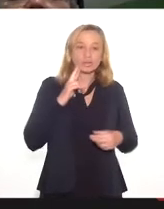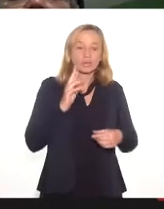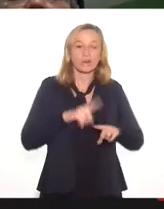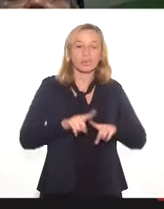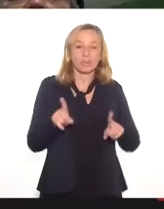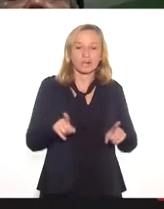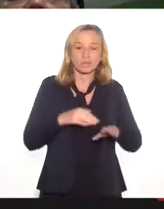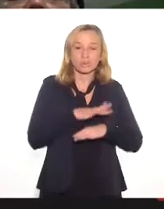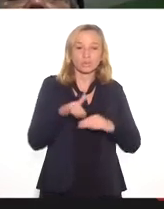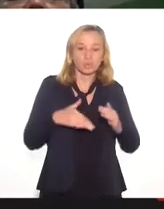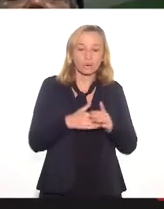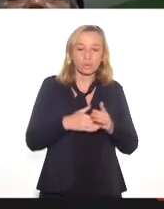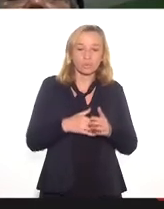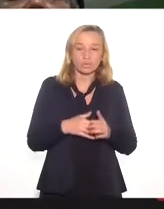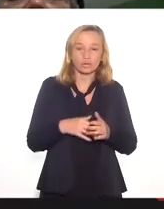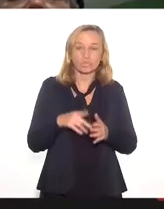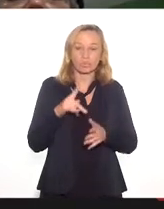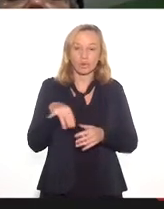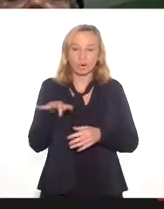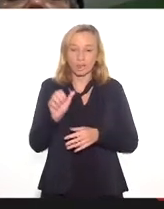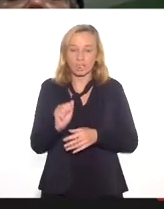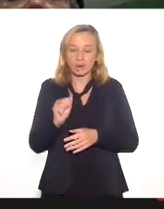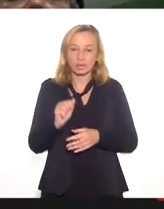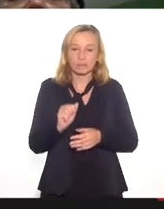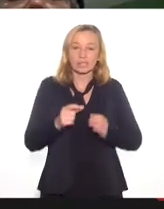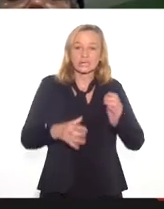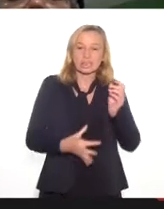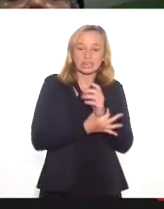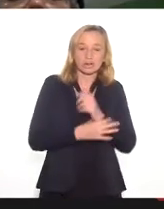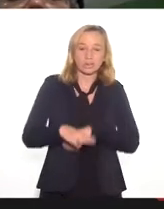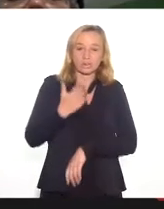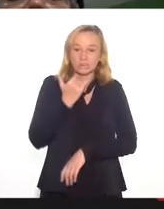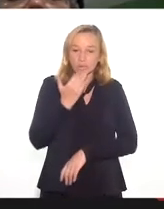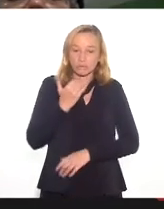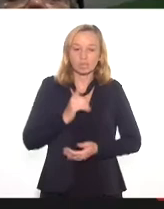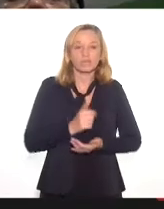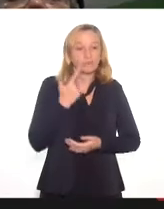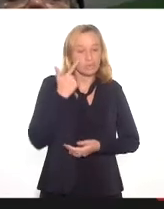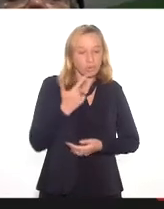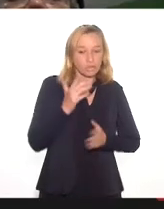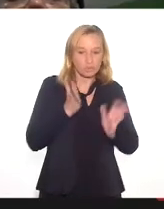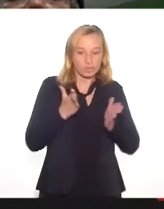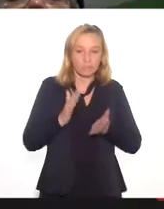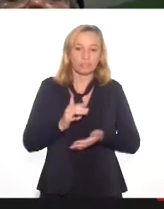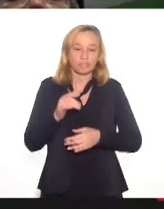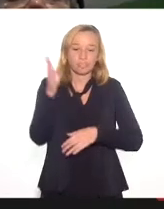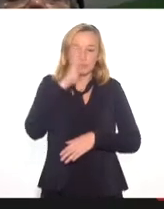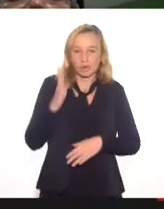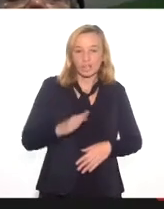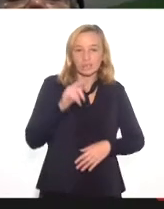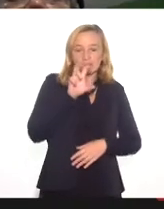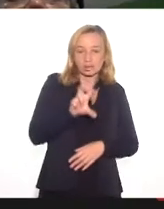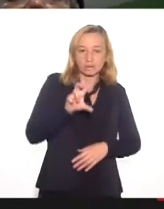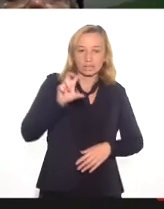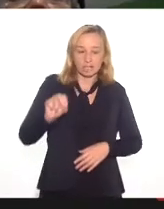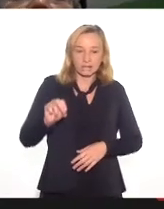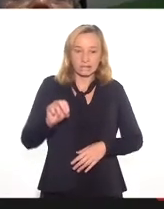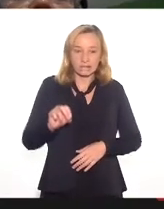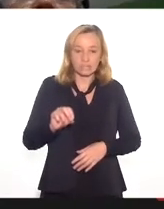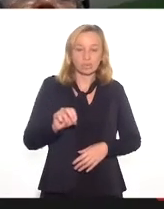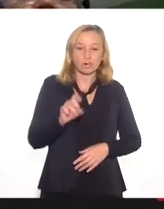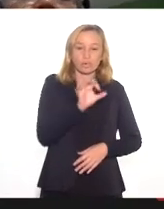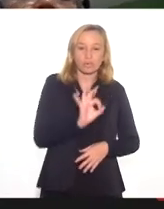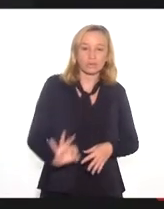todo um programa de segurança alimentar. A gente hoje tem no Brasil cerca de 55%